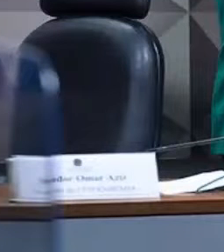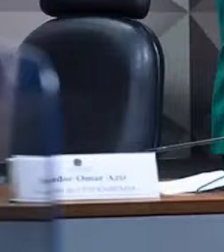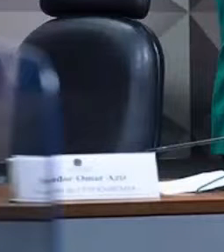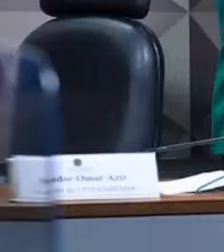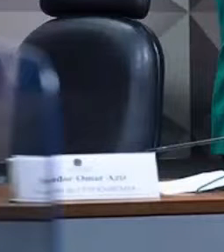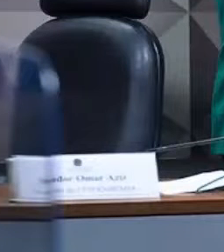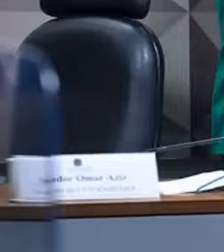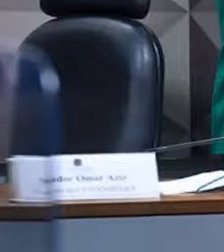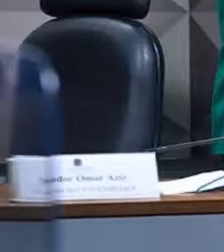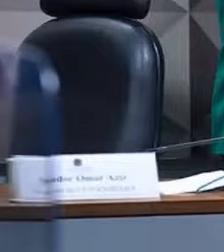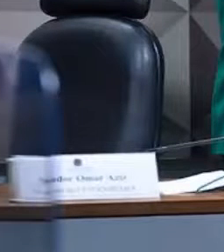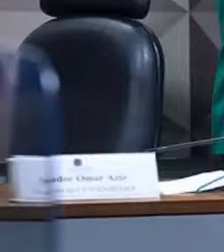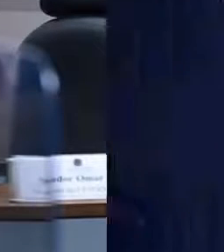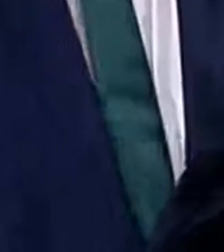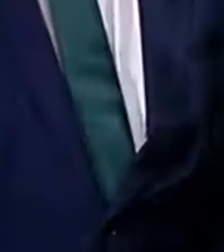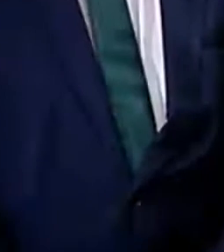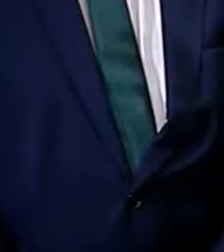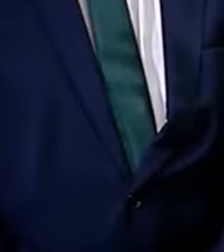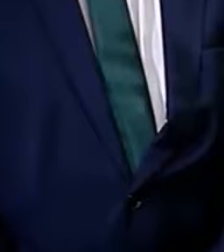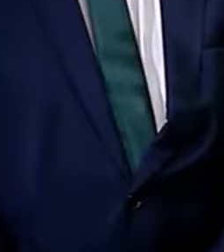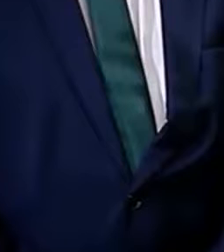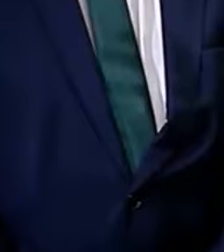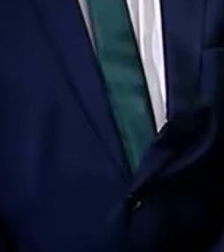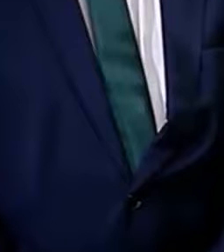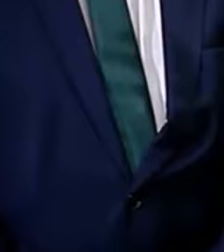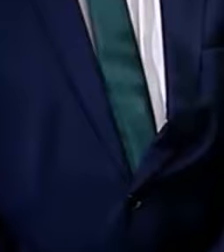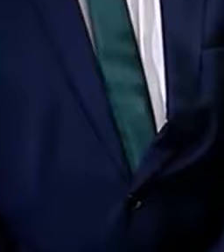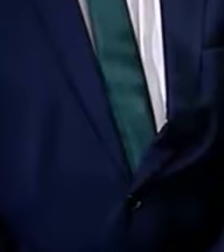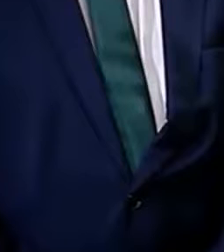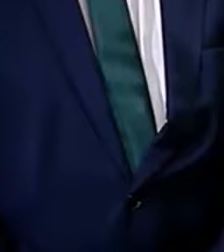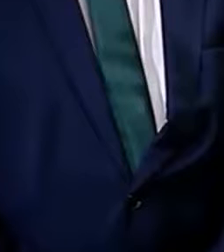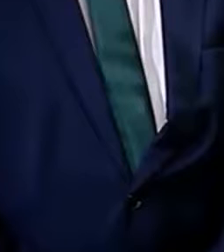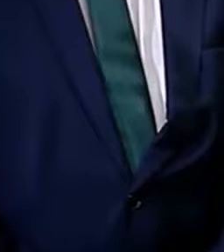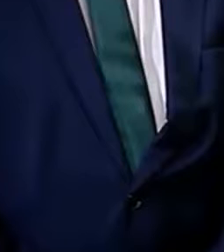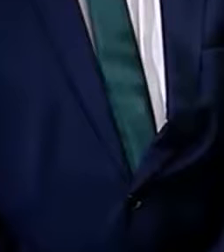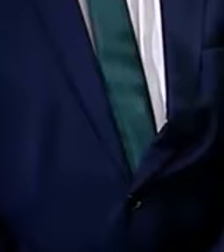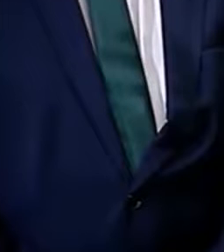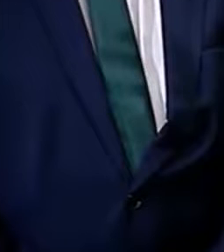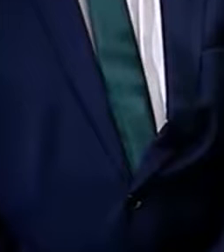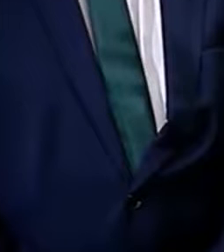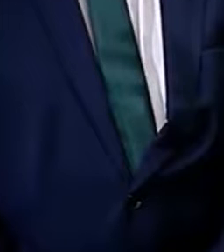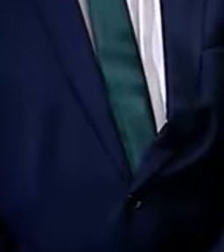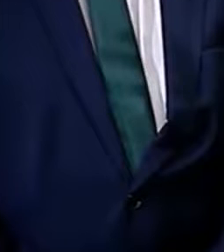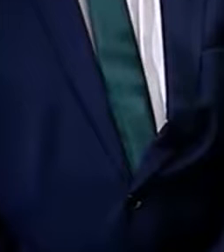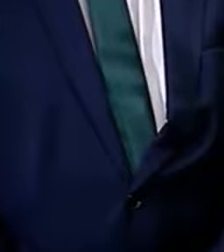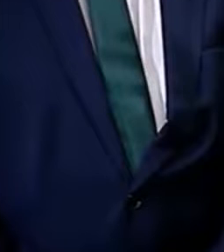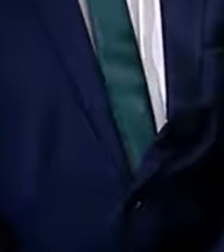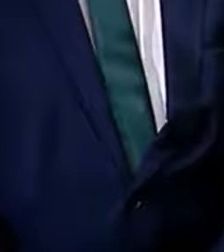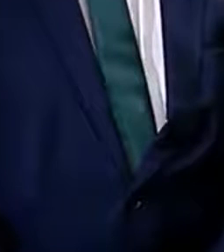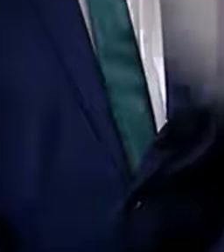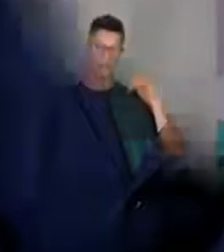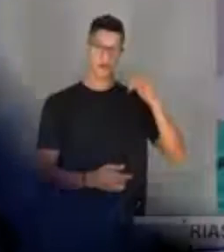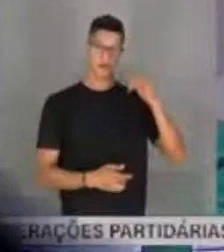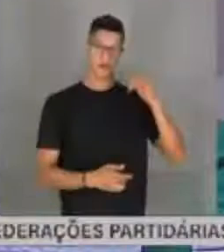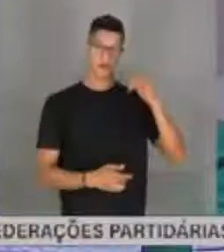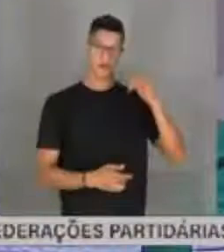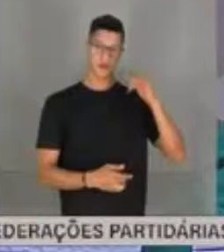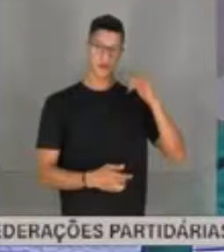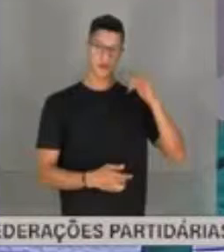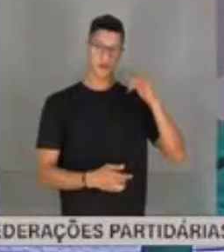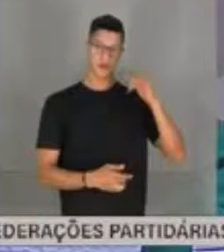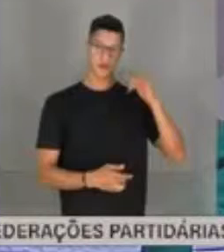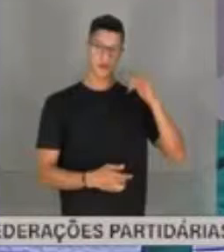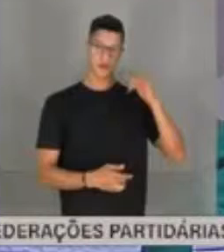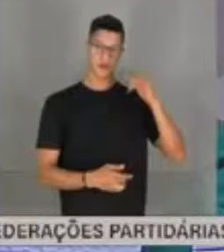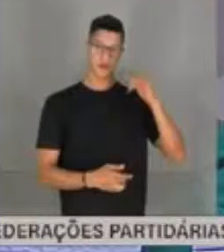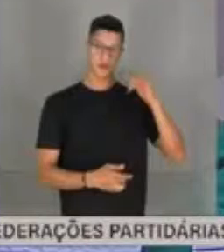bolsonaro reage Brasil no começo do depoimento do empresário bolsonaro lista Luciano Hang dono da rede de lojas Havan o